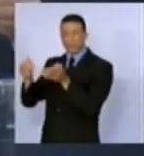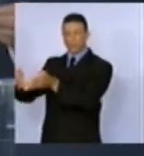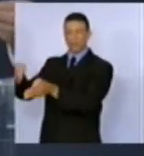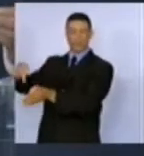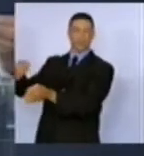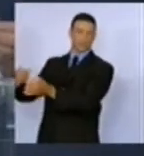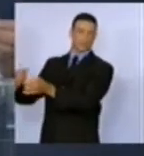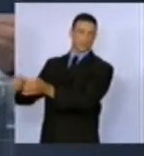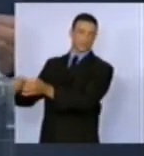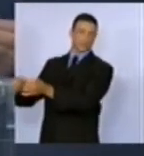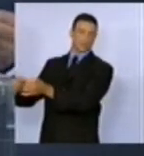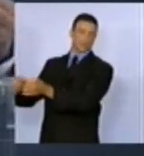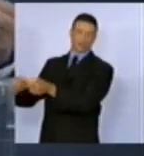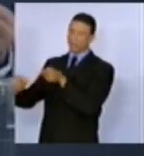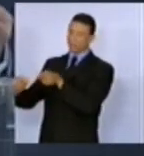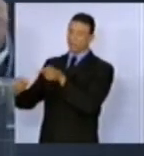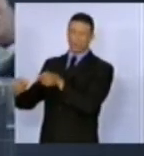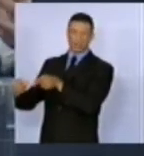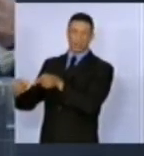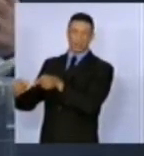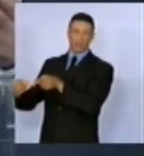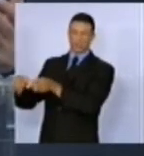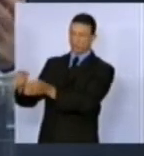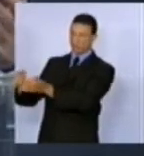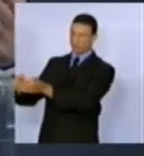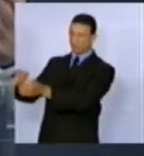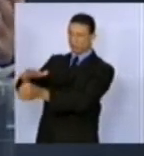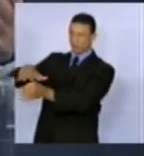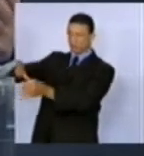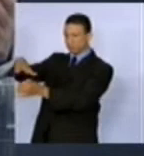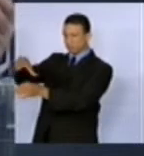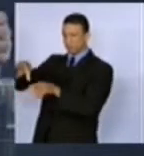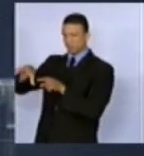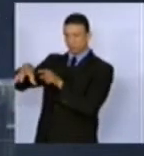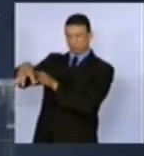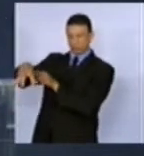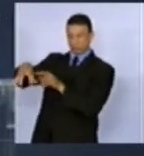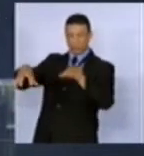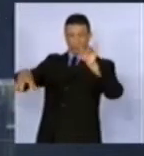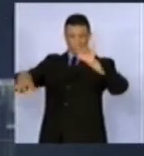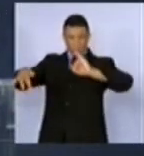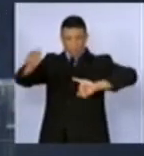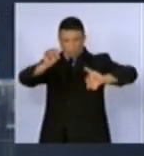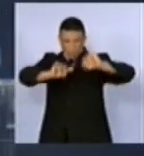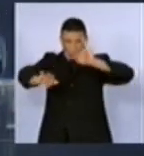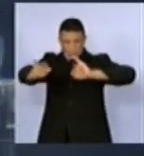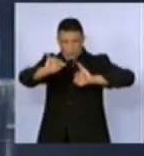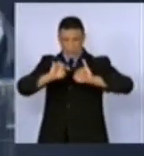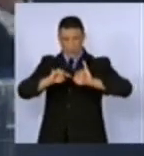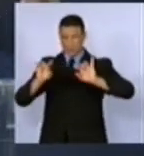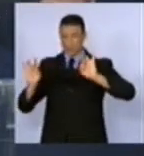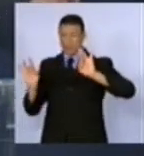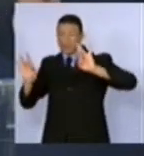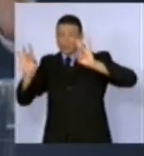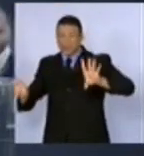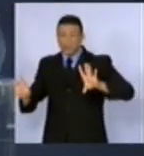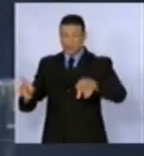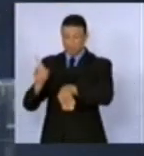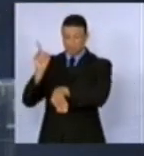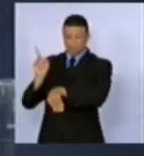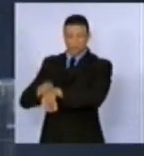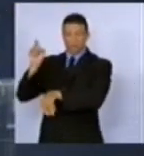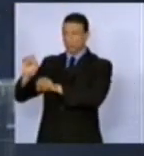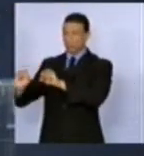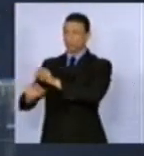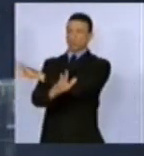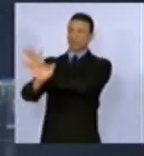poluentes locais eles têm vida Essas são rir muito reativos quimicamente e eles têm vida curta e não tem tempo